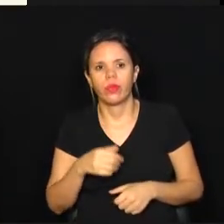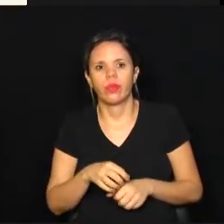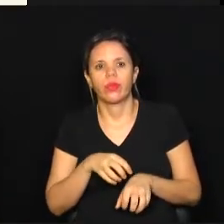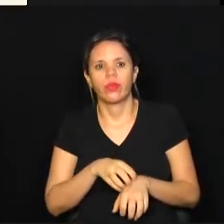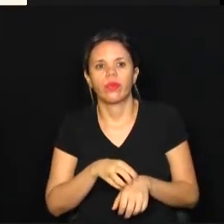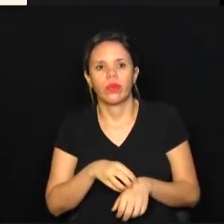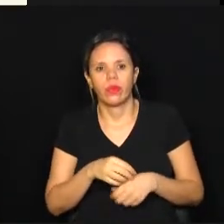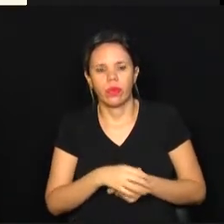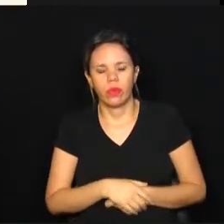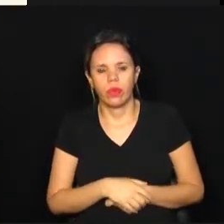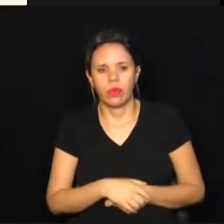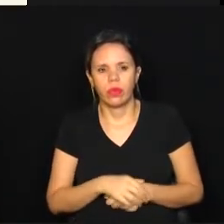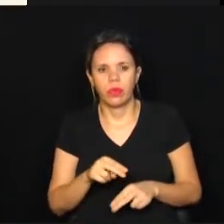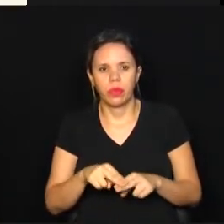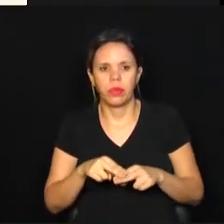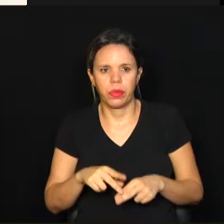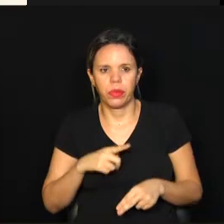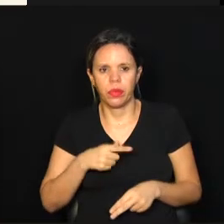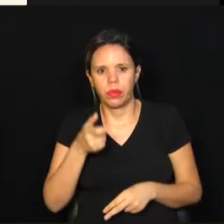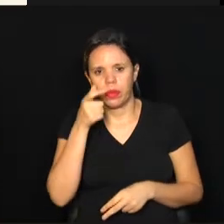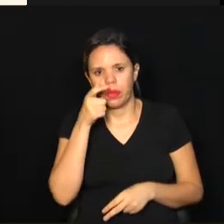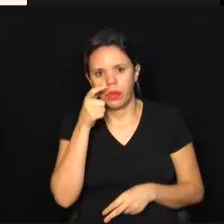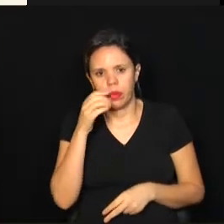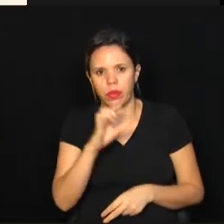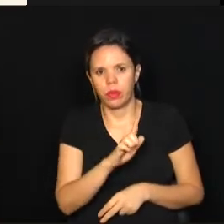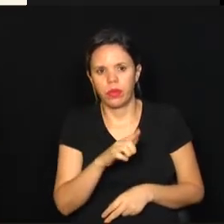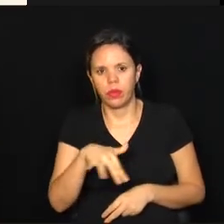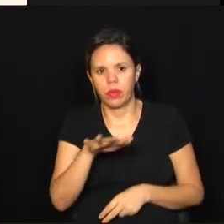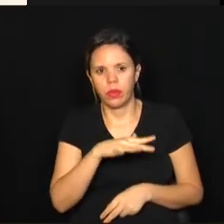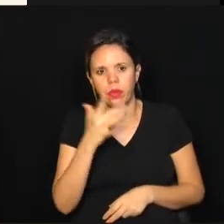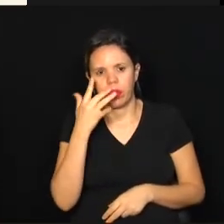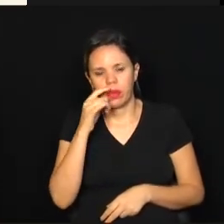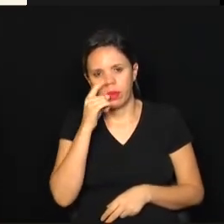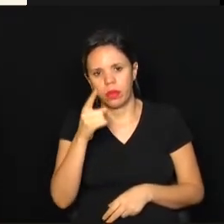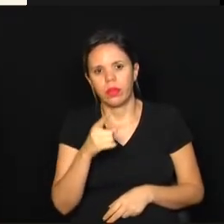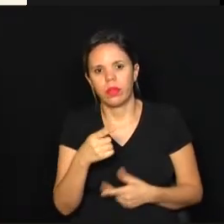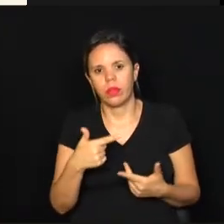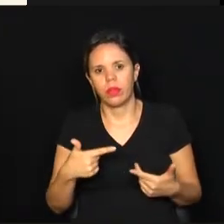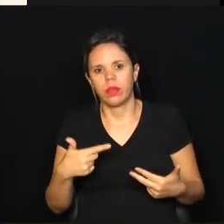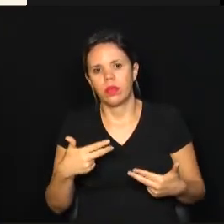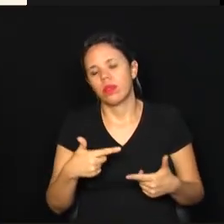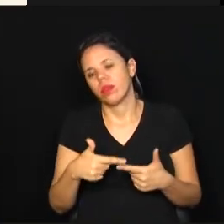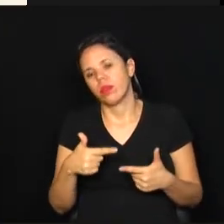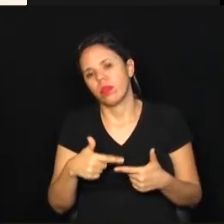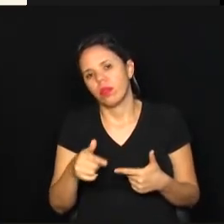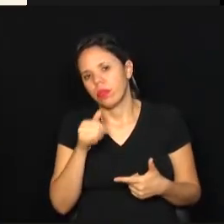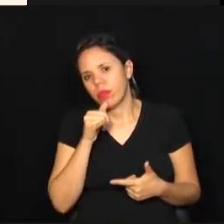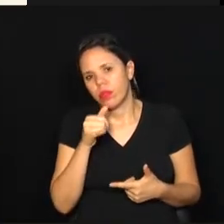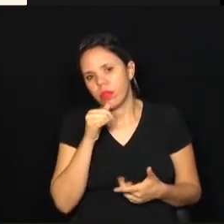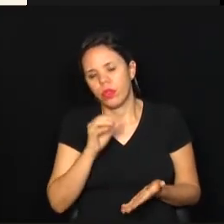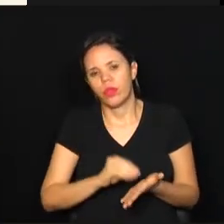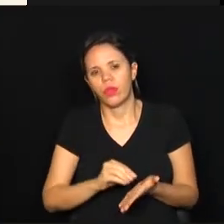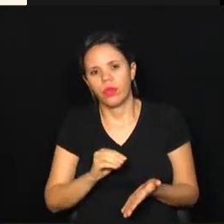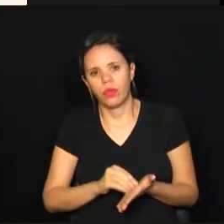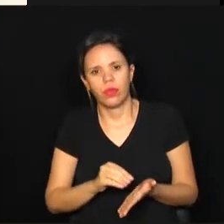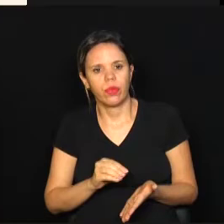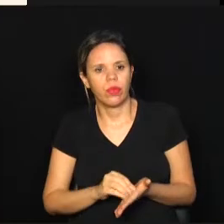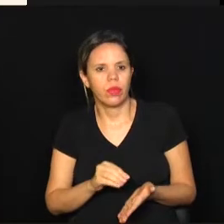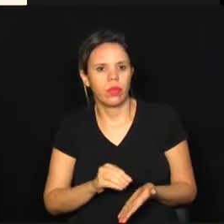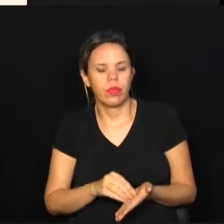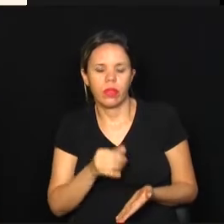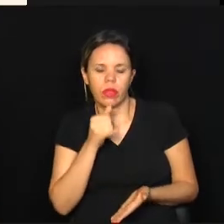transportes. Então, por isso que a gente vê na região do Campo Grande, Ouro Verde, uma carência de linhas, inclusive o secretário